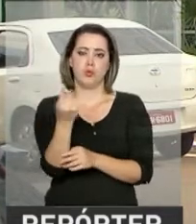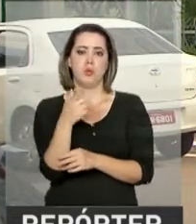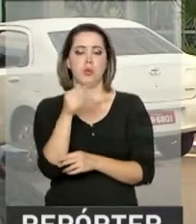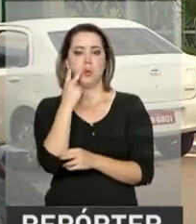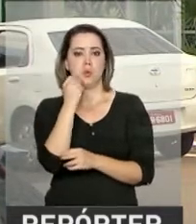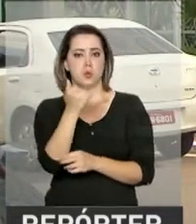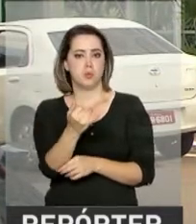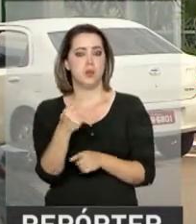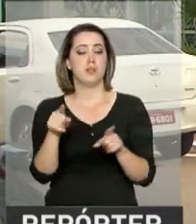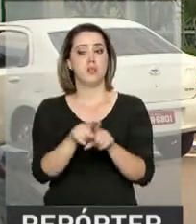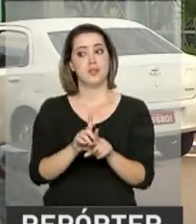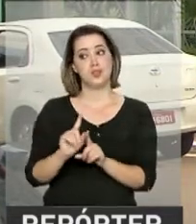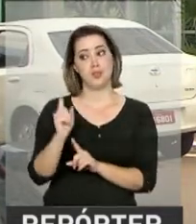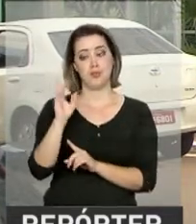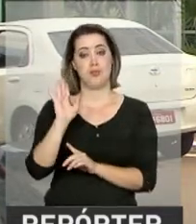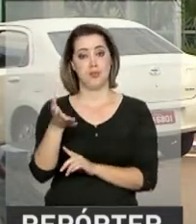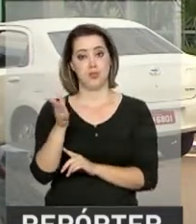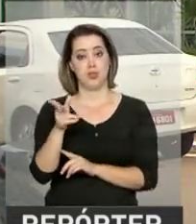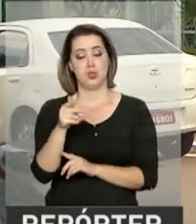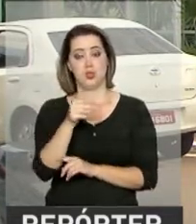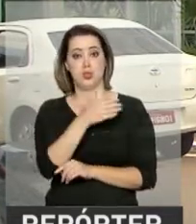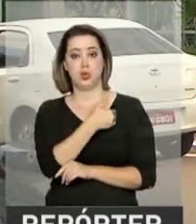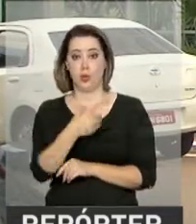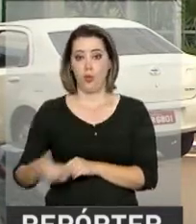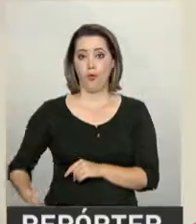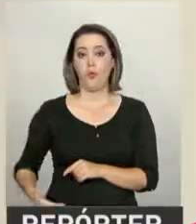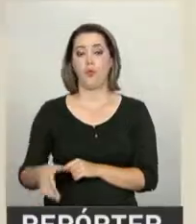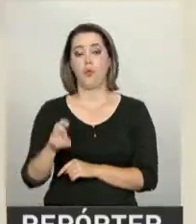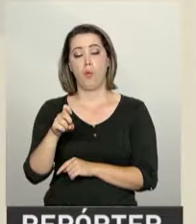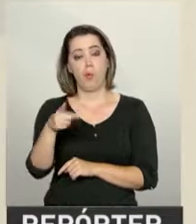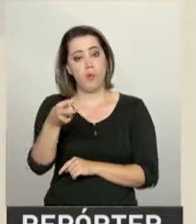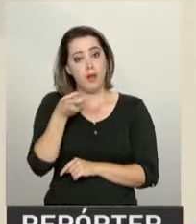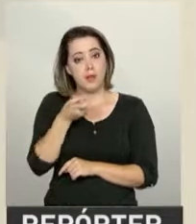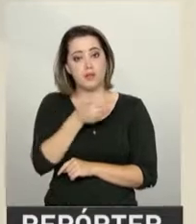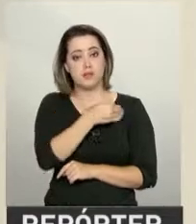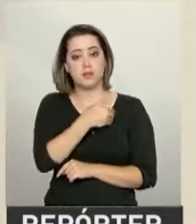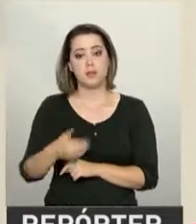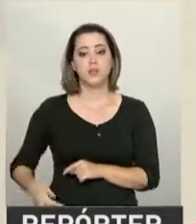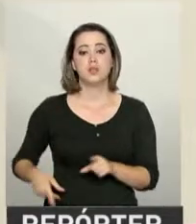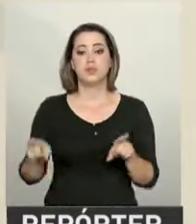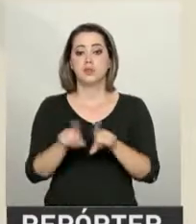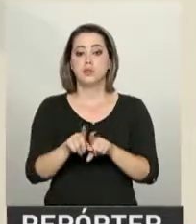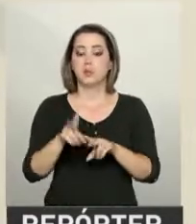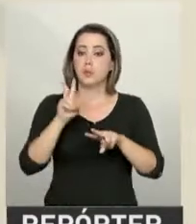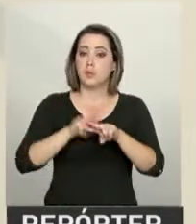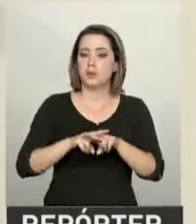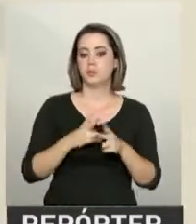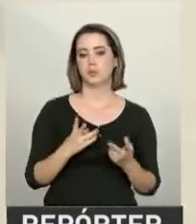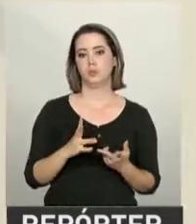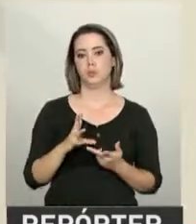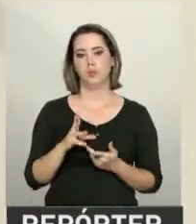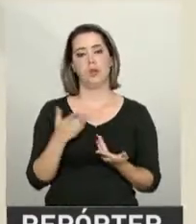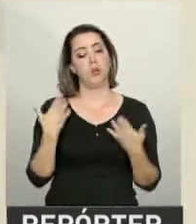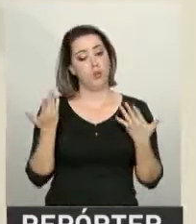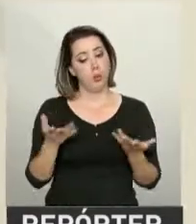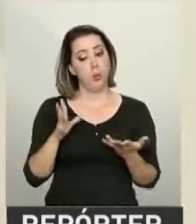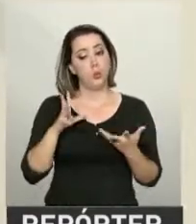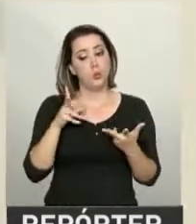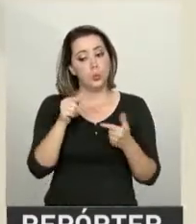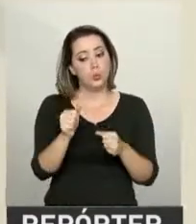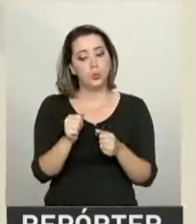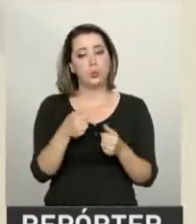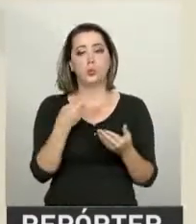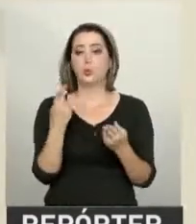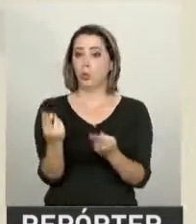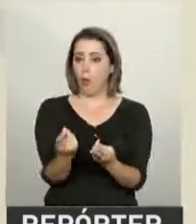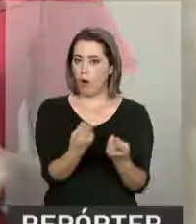dos pais já que o ex-governador também está preso luís olim e defende que todo caso semelhante recebam o mesmo tratamento